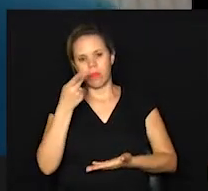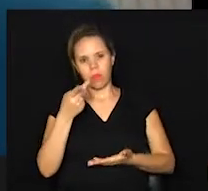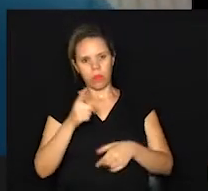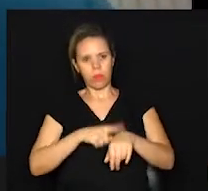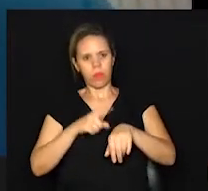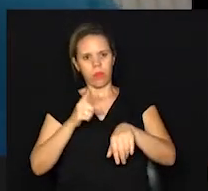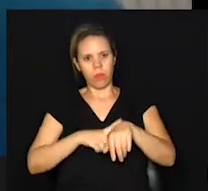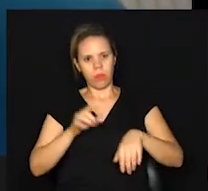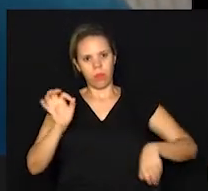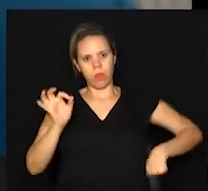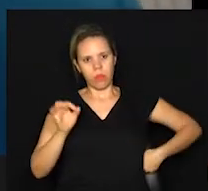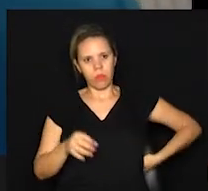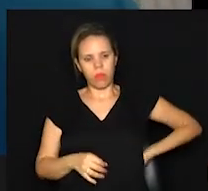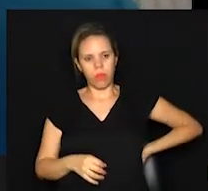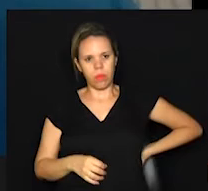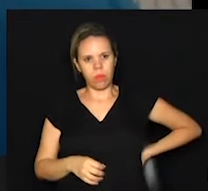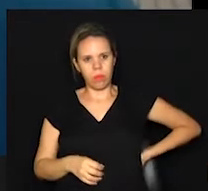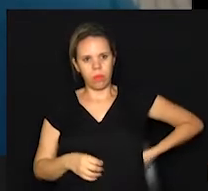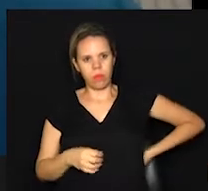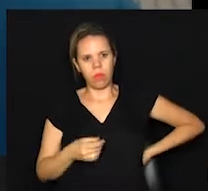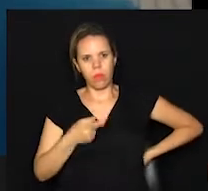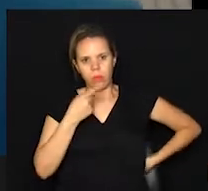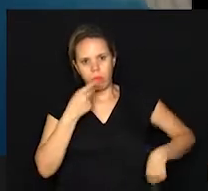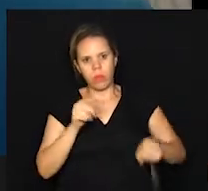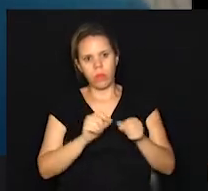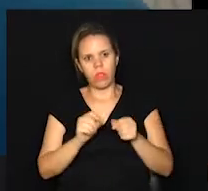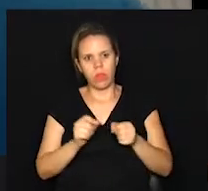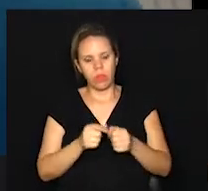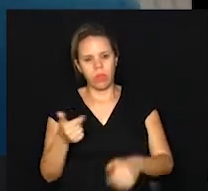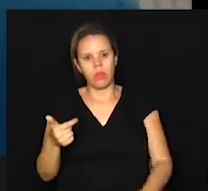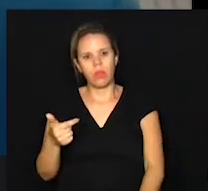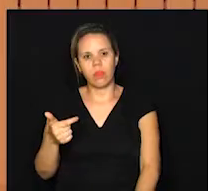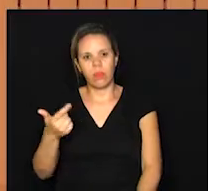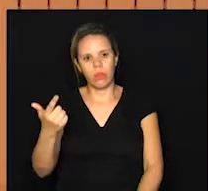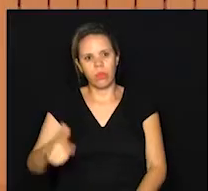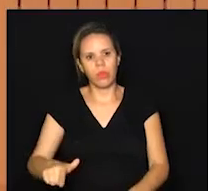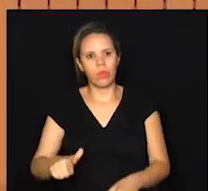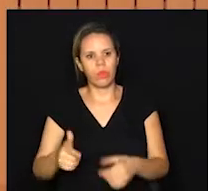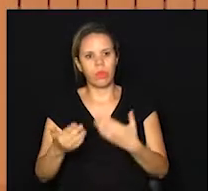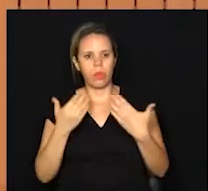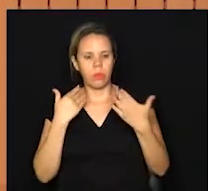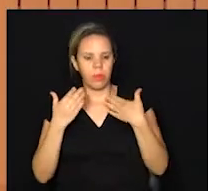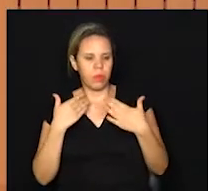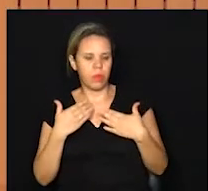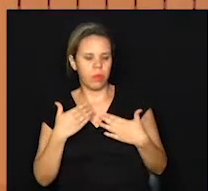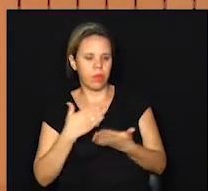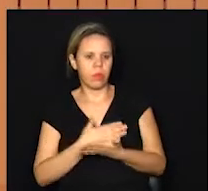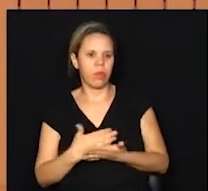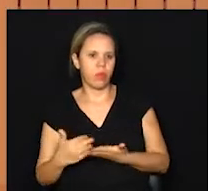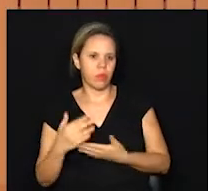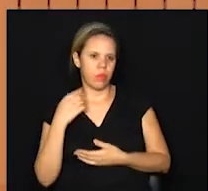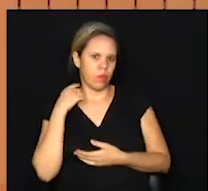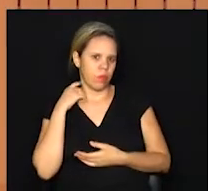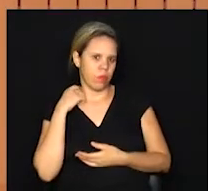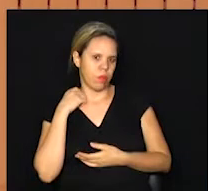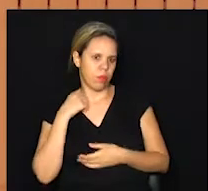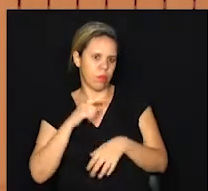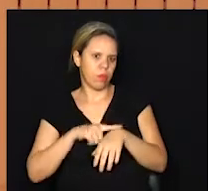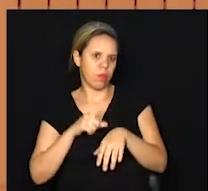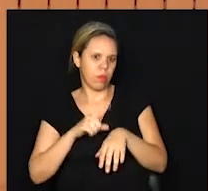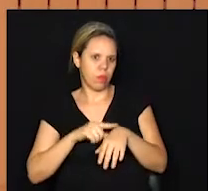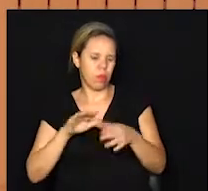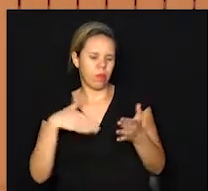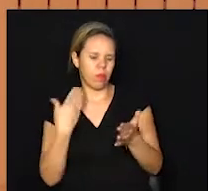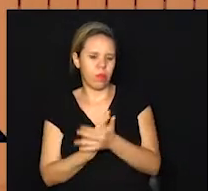tempo que possam falar. A gente pode fazer uma segunda rodada, mas nós vamos iniciar com tempo de até